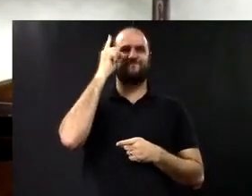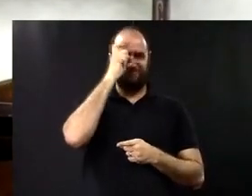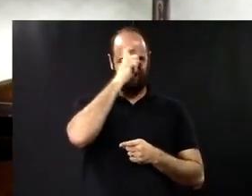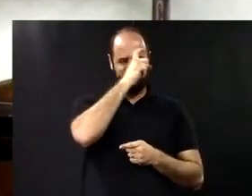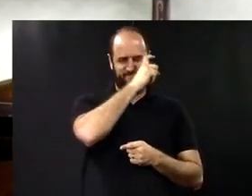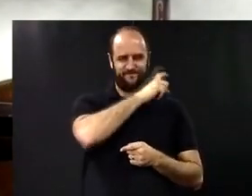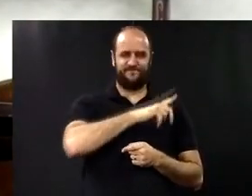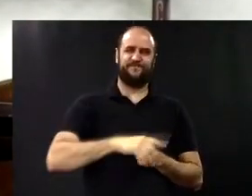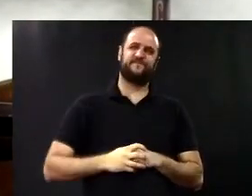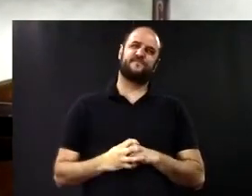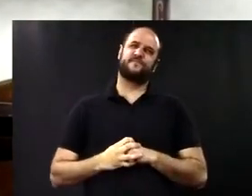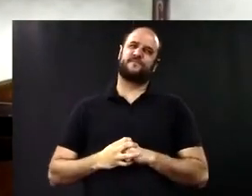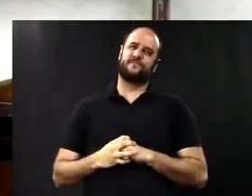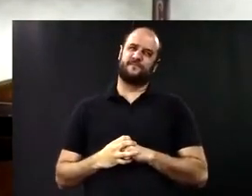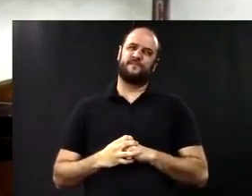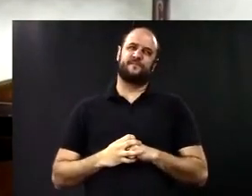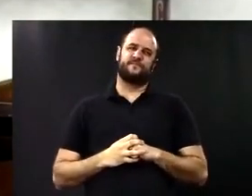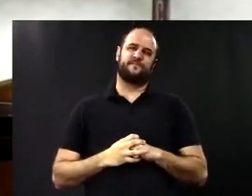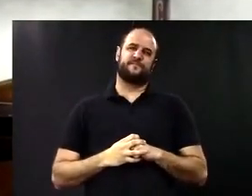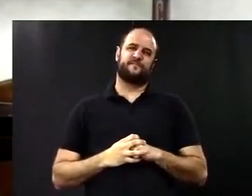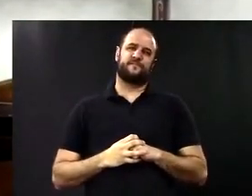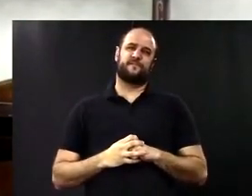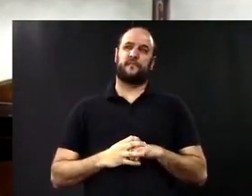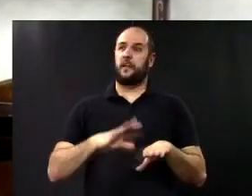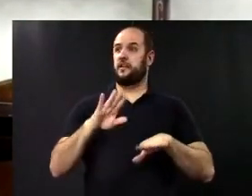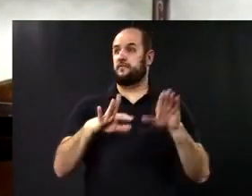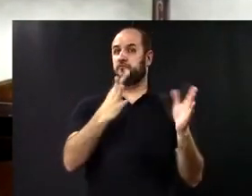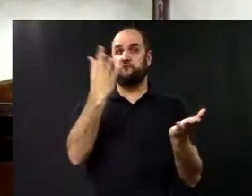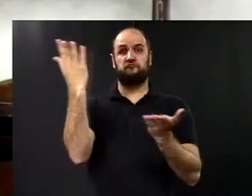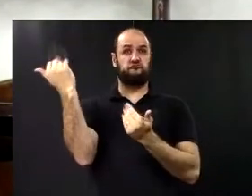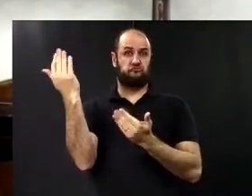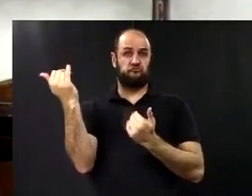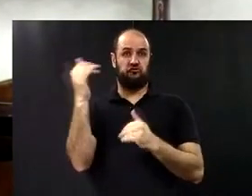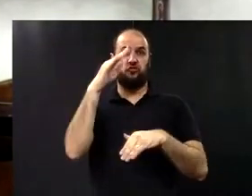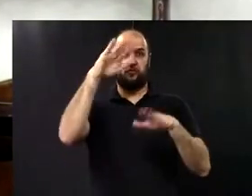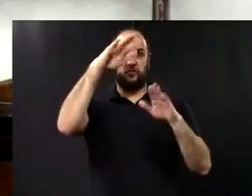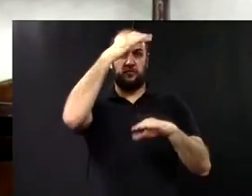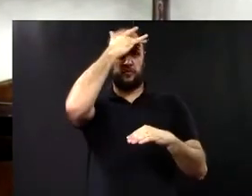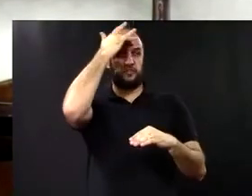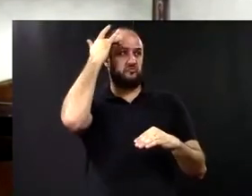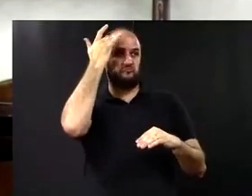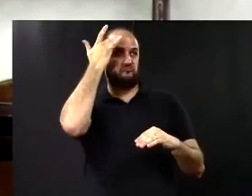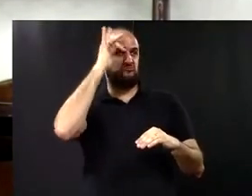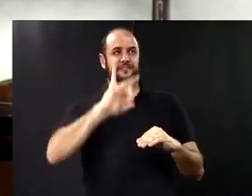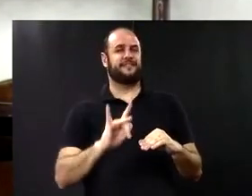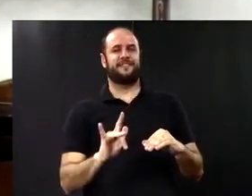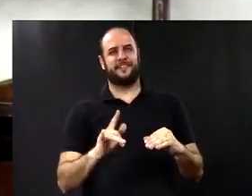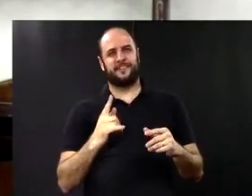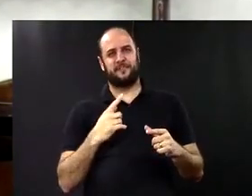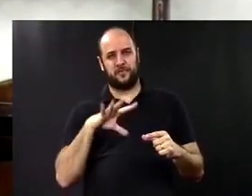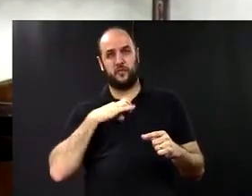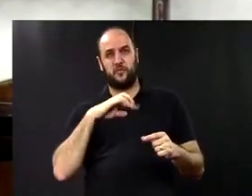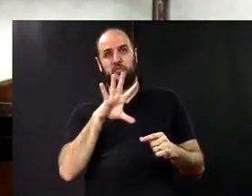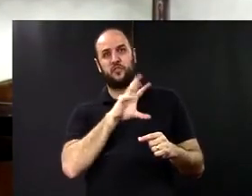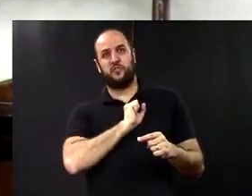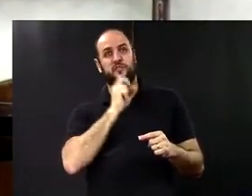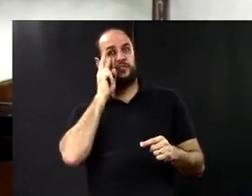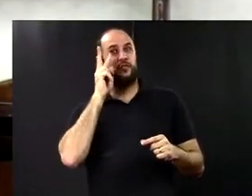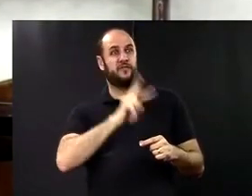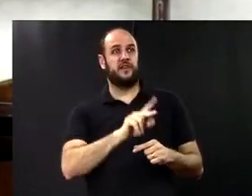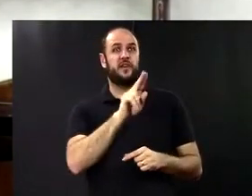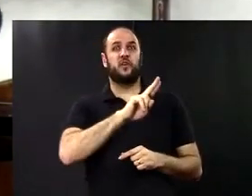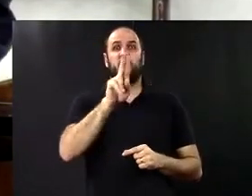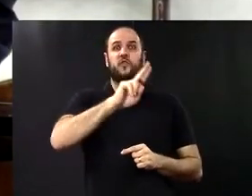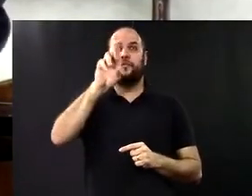oponente. Talvez os mais novos, né, não se lembram, mas eu gostava muito de assistir Rocky